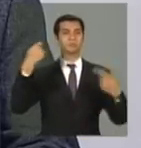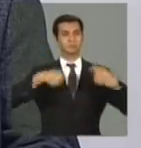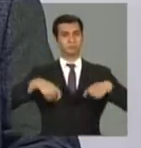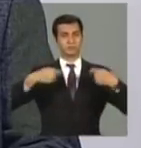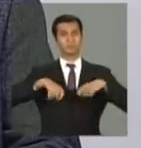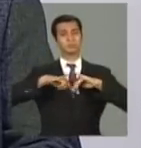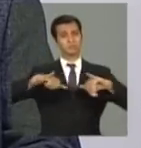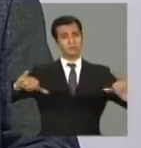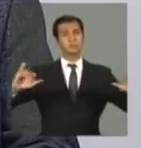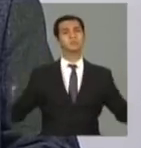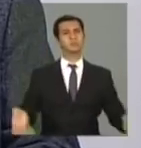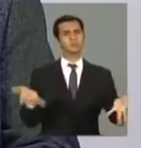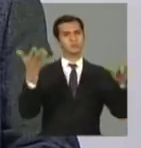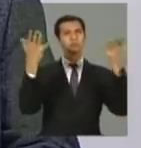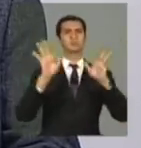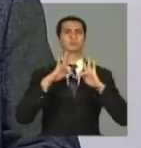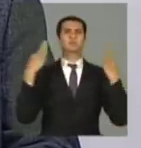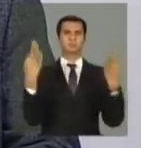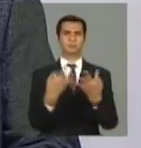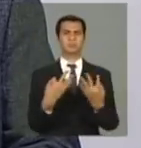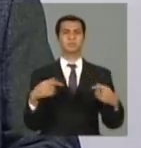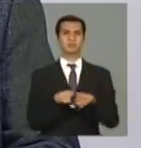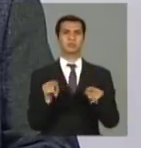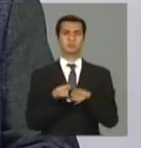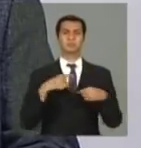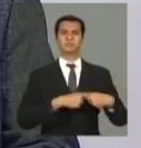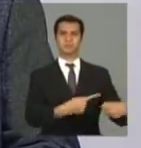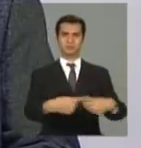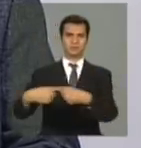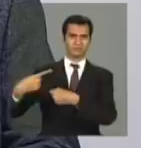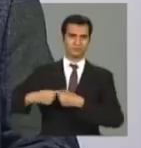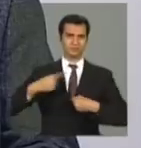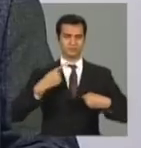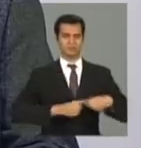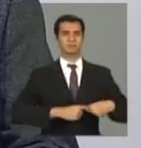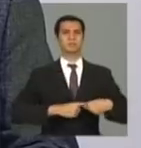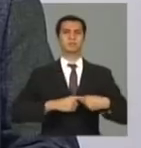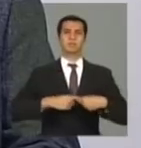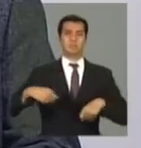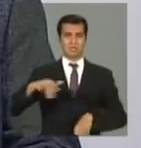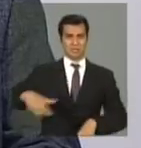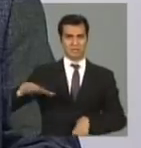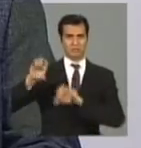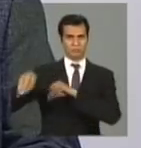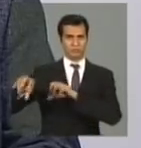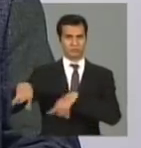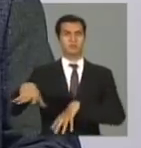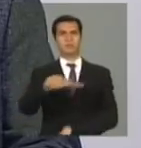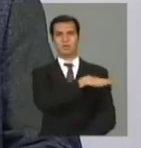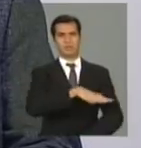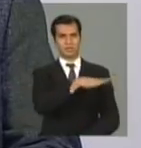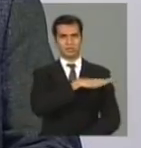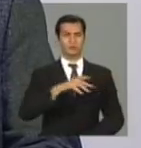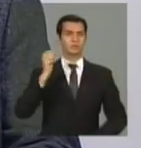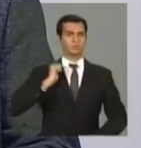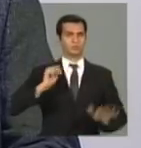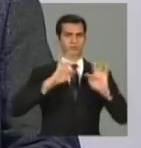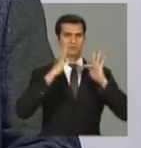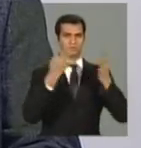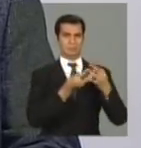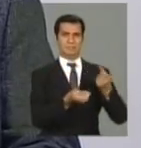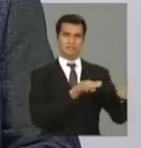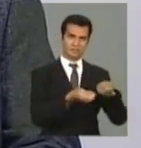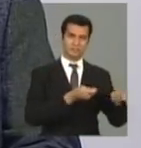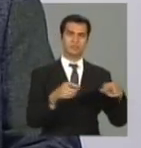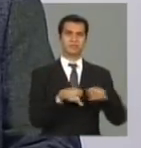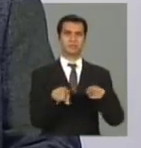todos, aí as famílias, as gestões municipais na área da educação, na área da gestão do Bolsa Família,